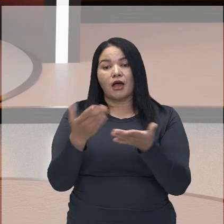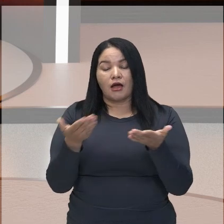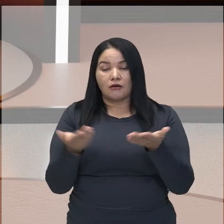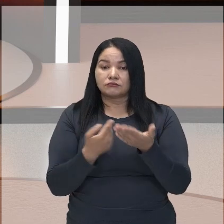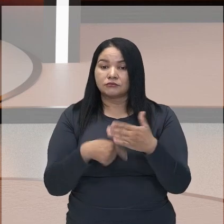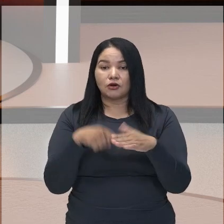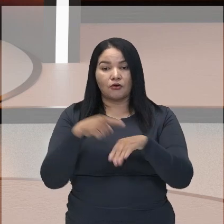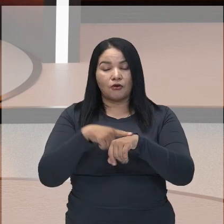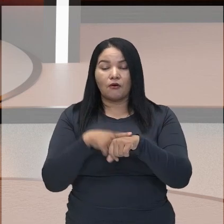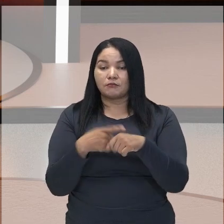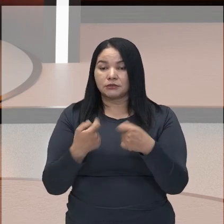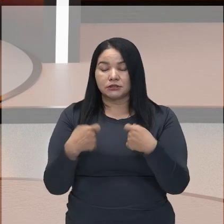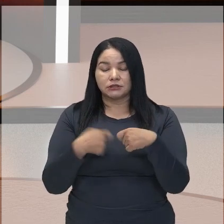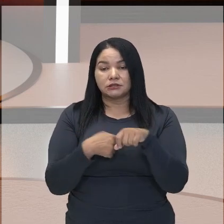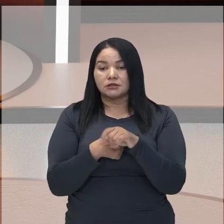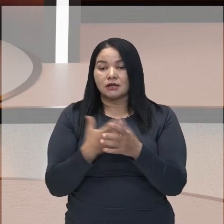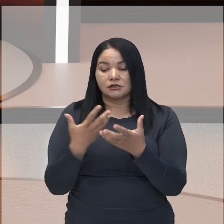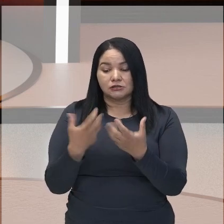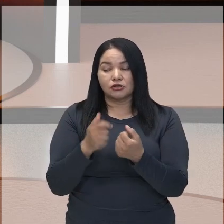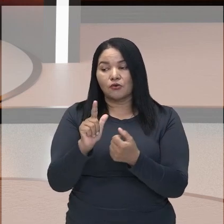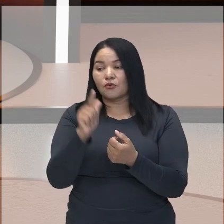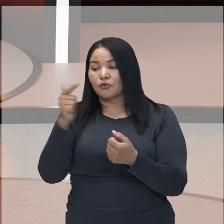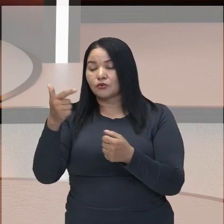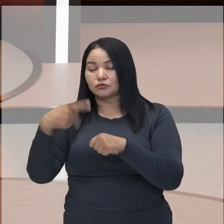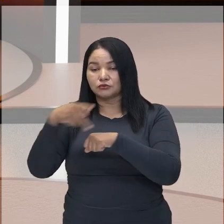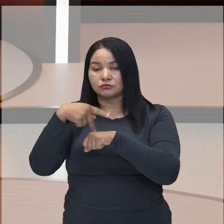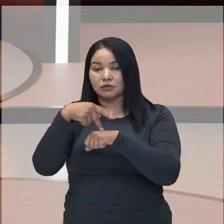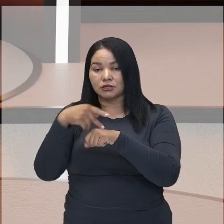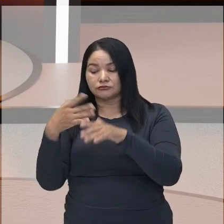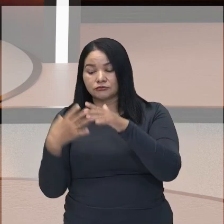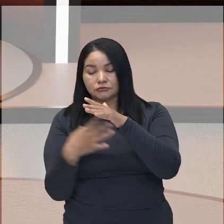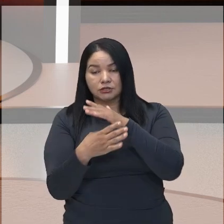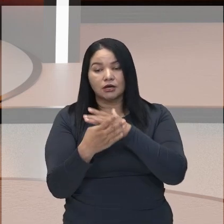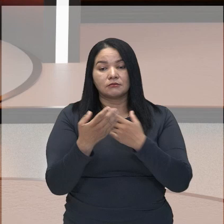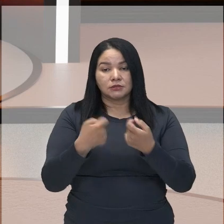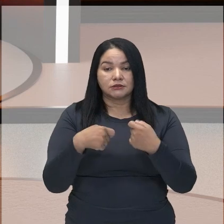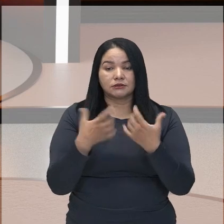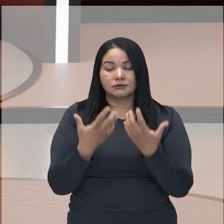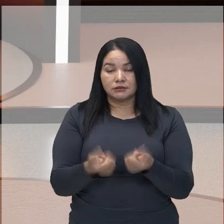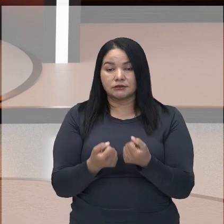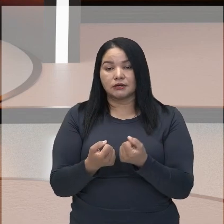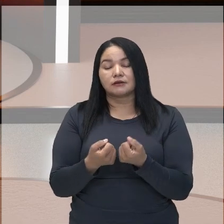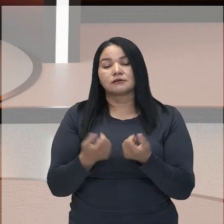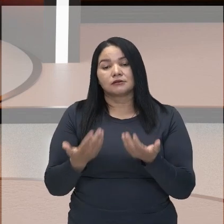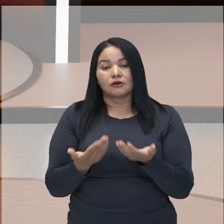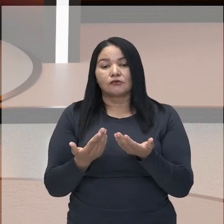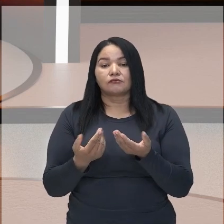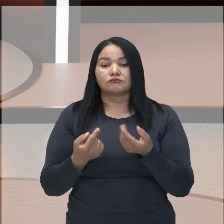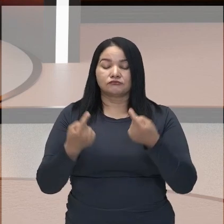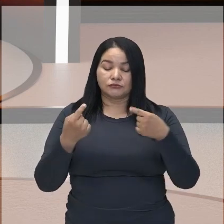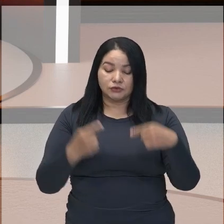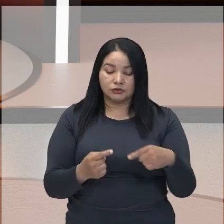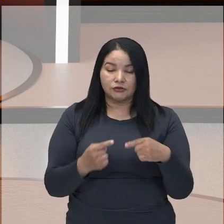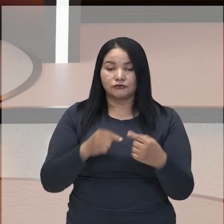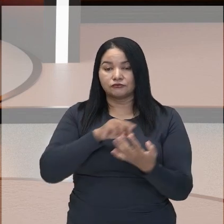aceitar pessoas de outros países, tá bom? Então, esses vão ser aí grandes